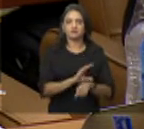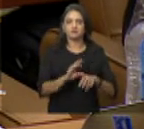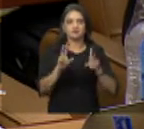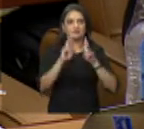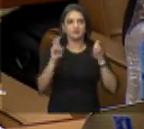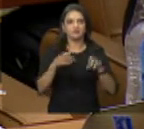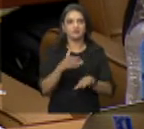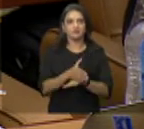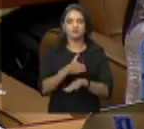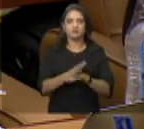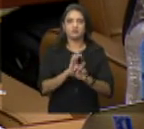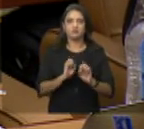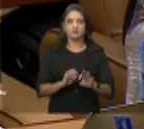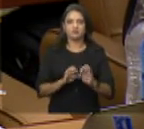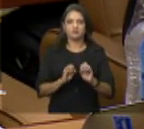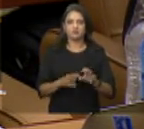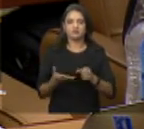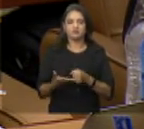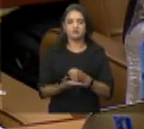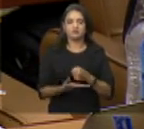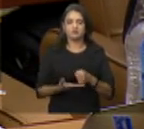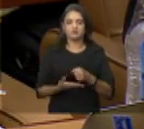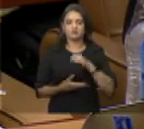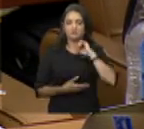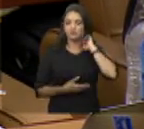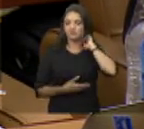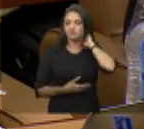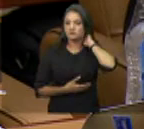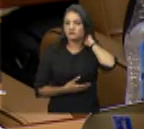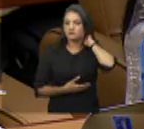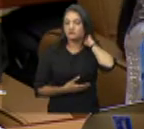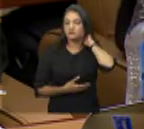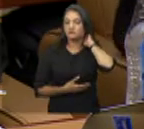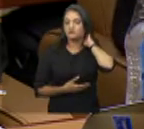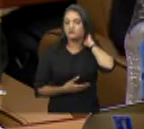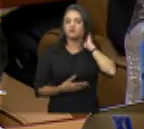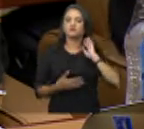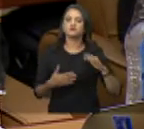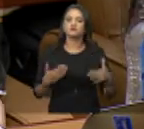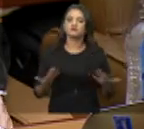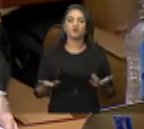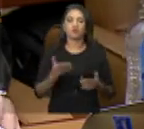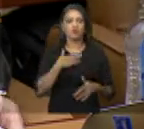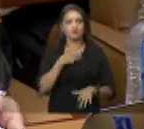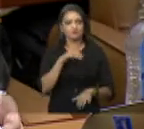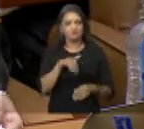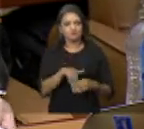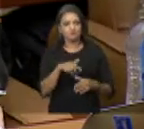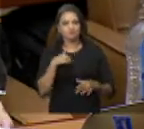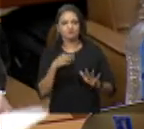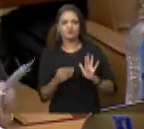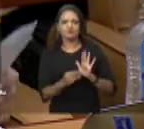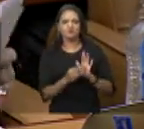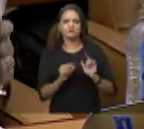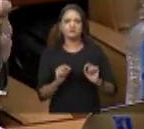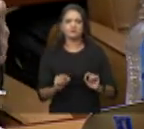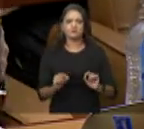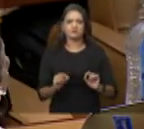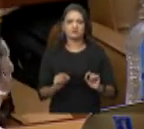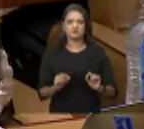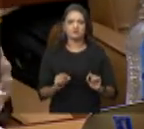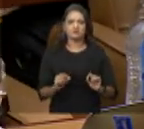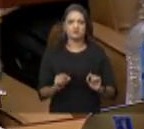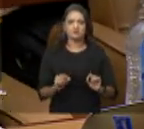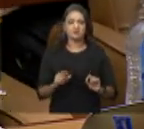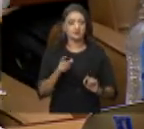à educação básica eu em obter dito Digo no meu voto que dentre